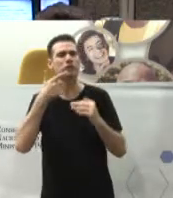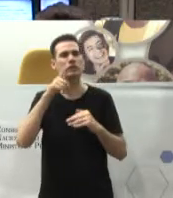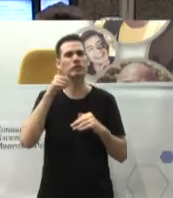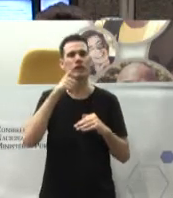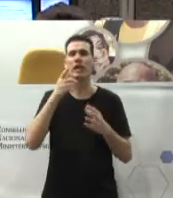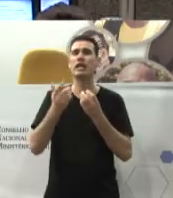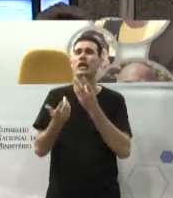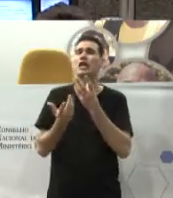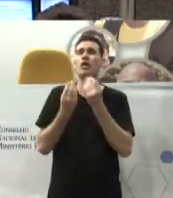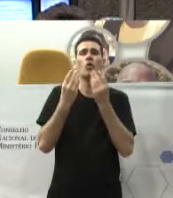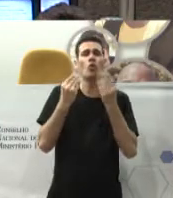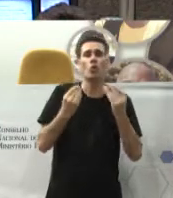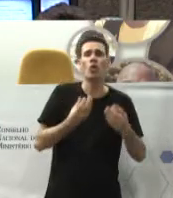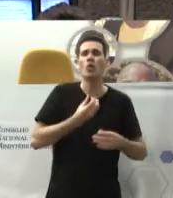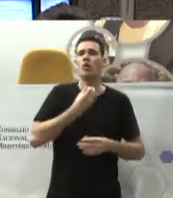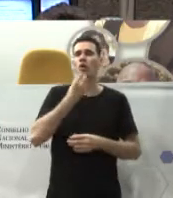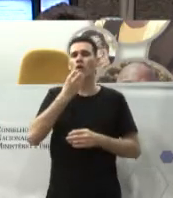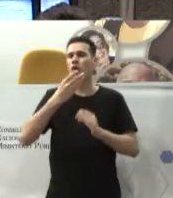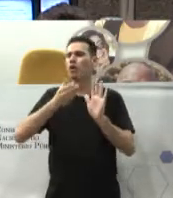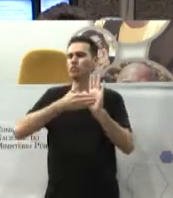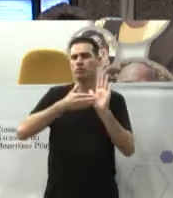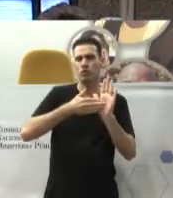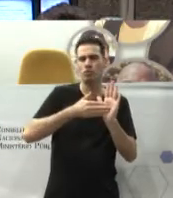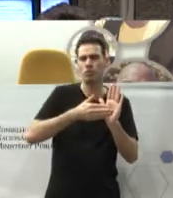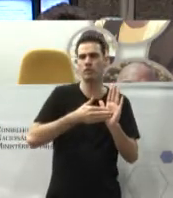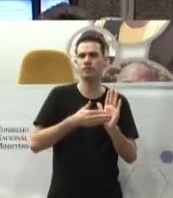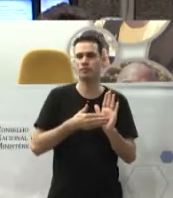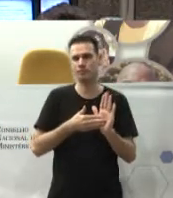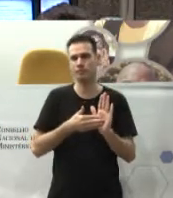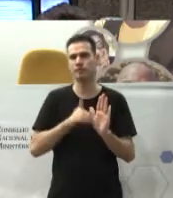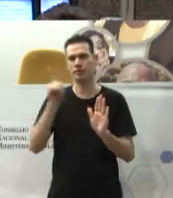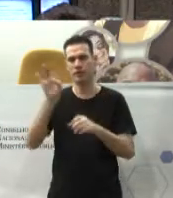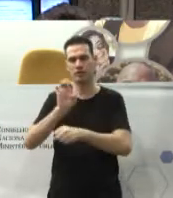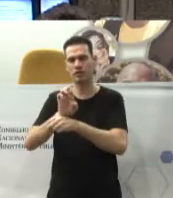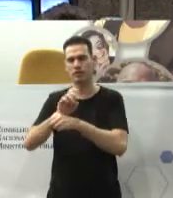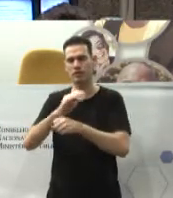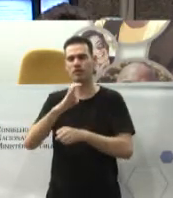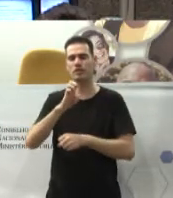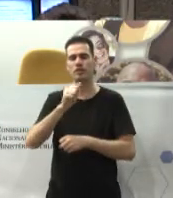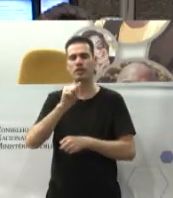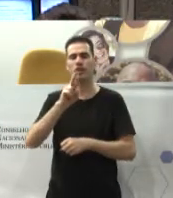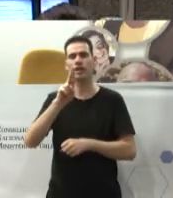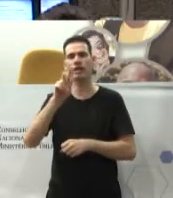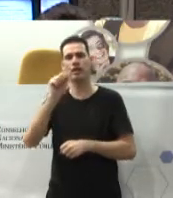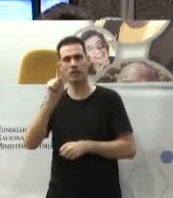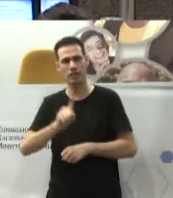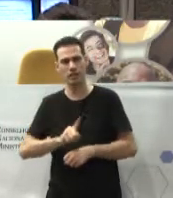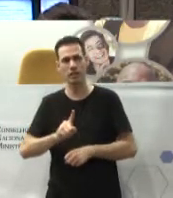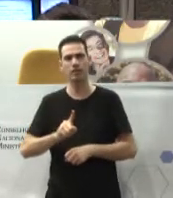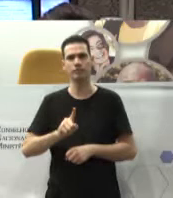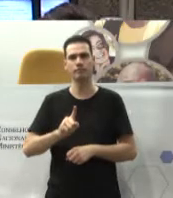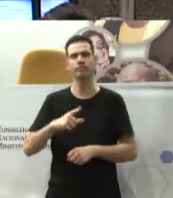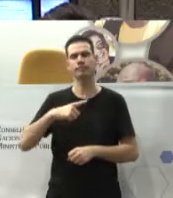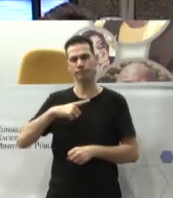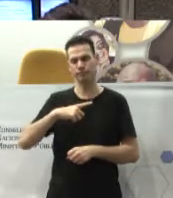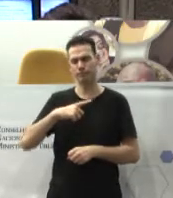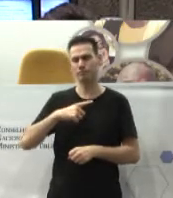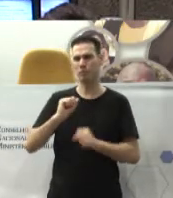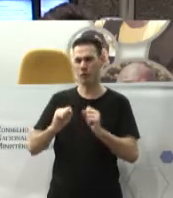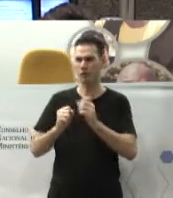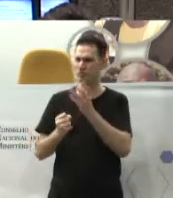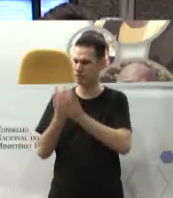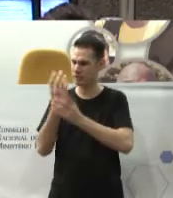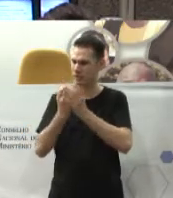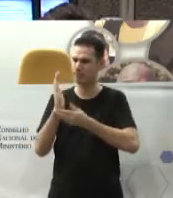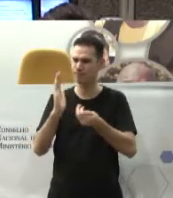momento posterior lá ao nosso NAIS. Né? O Estado do Ceará ele tem hoje o NAIS, e a pretensão é que haja a criação dessa